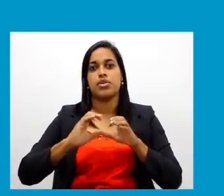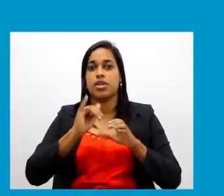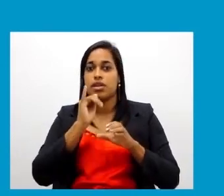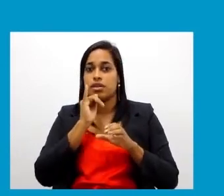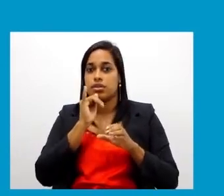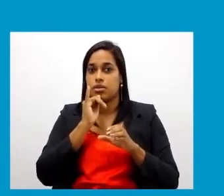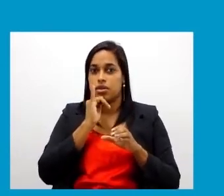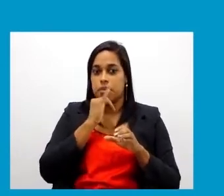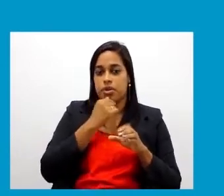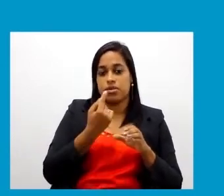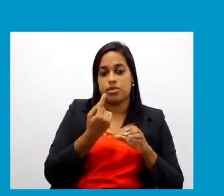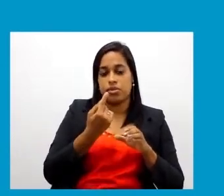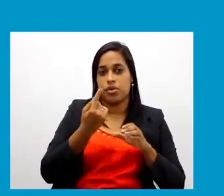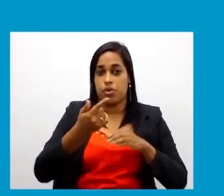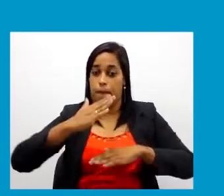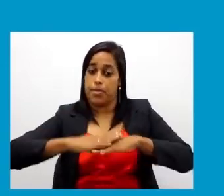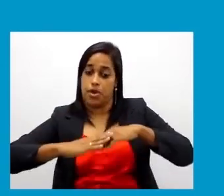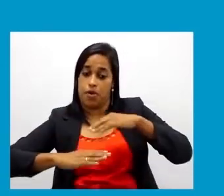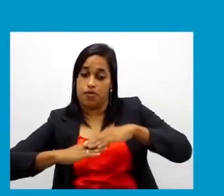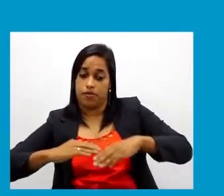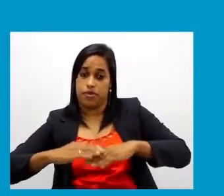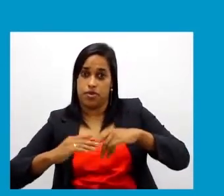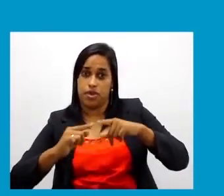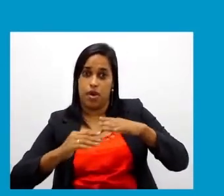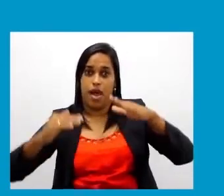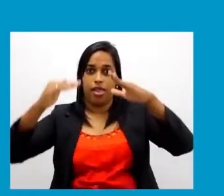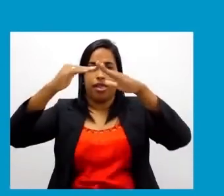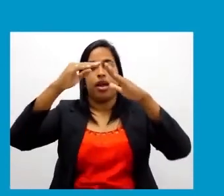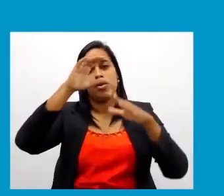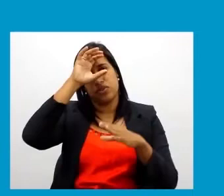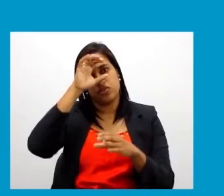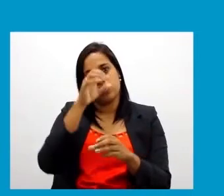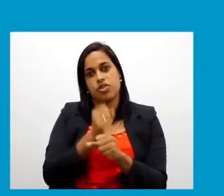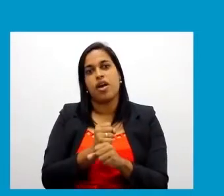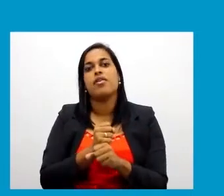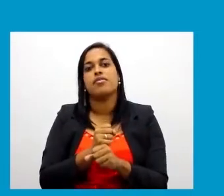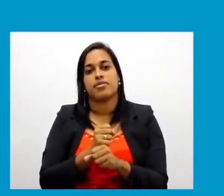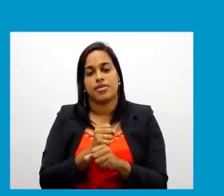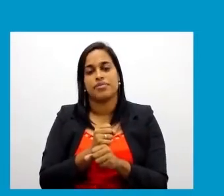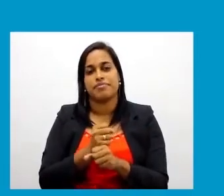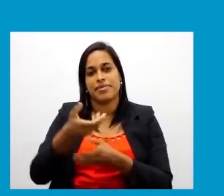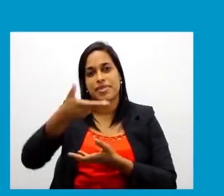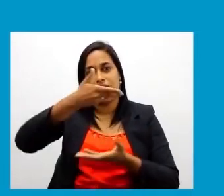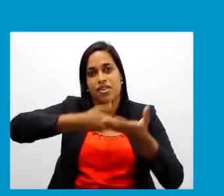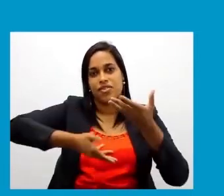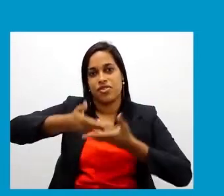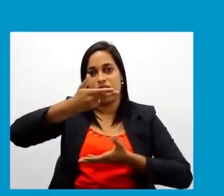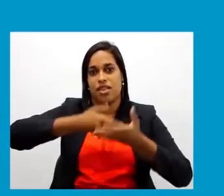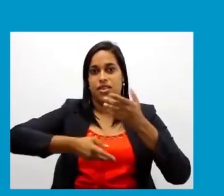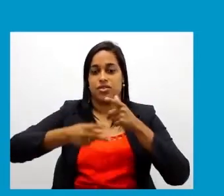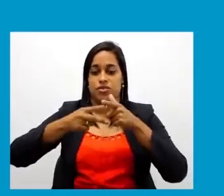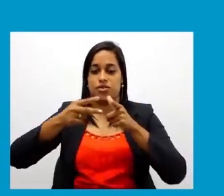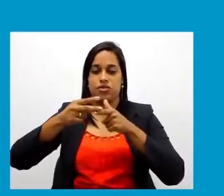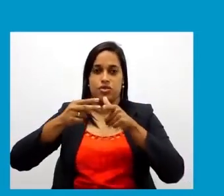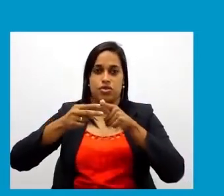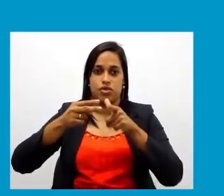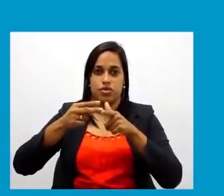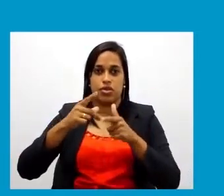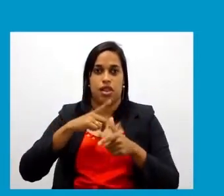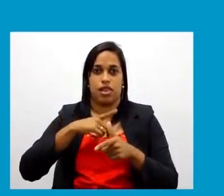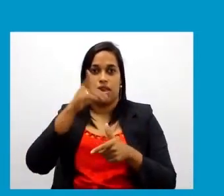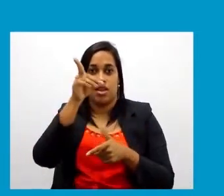ascendente. Sobe do nível inferior para o nível superior. Nas relações horizontais, que são de 2 tipos, a gente tem